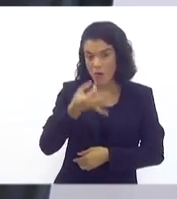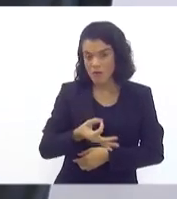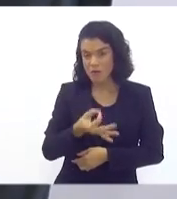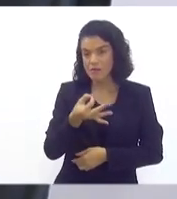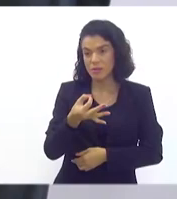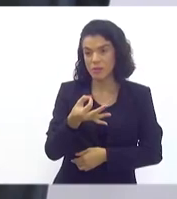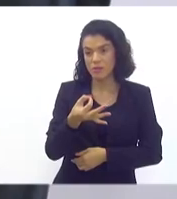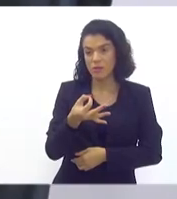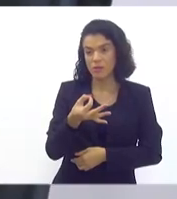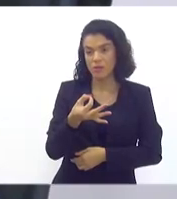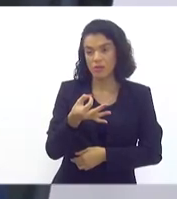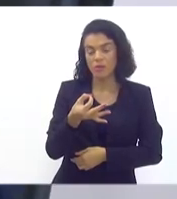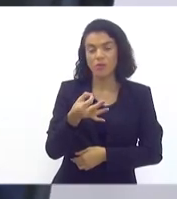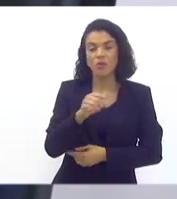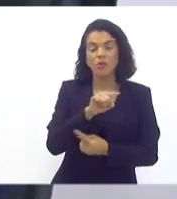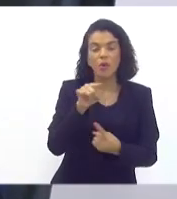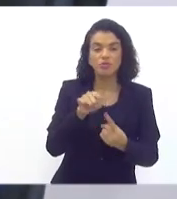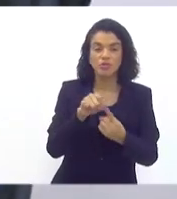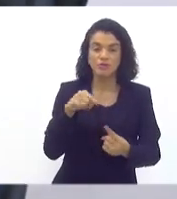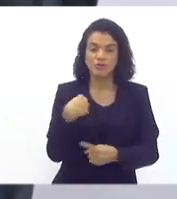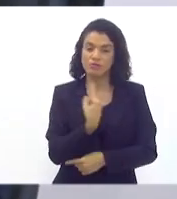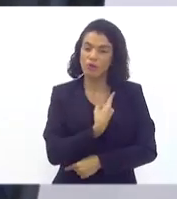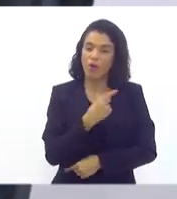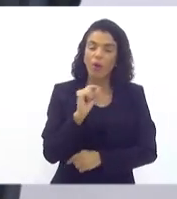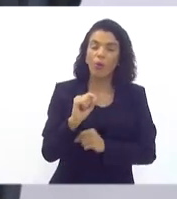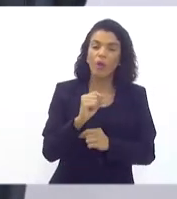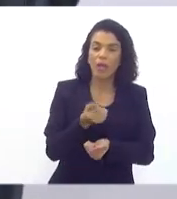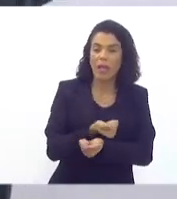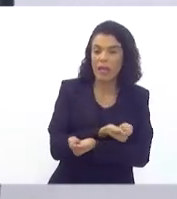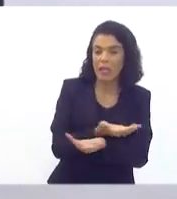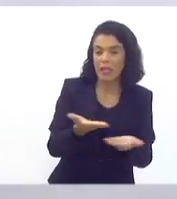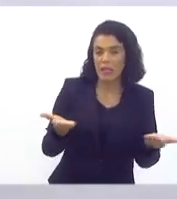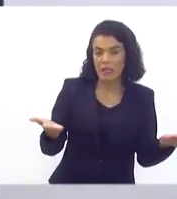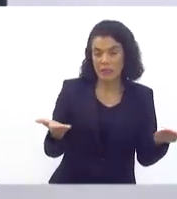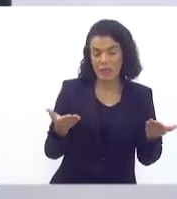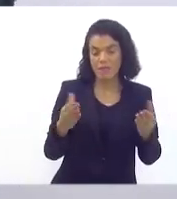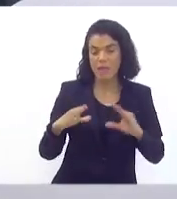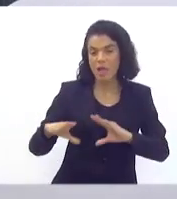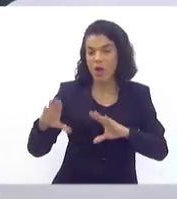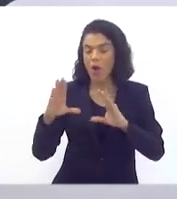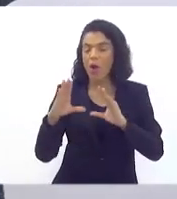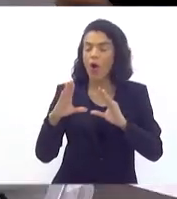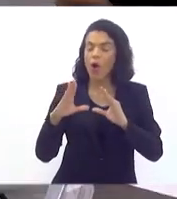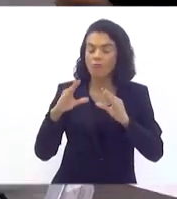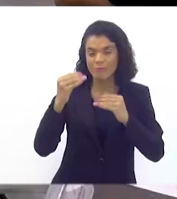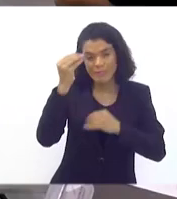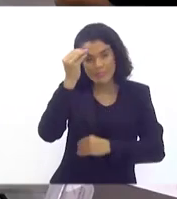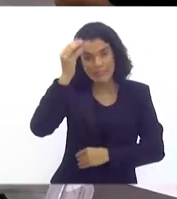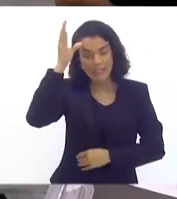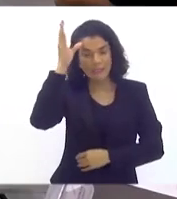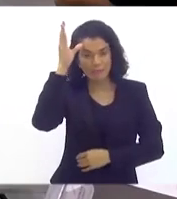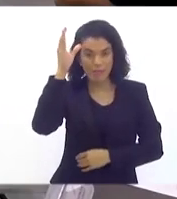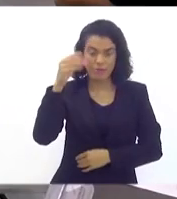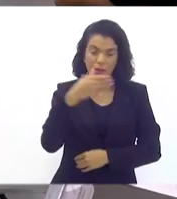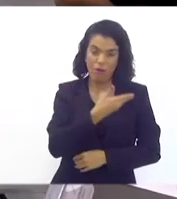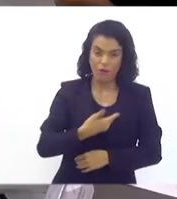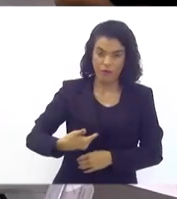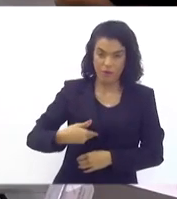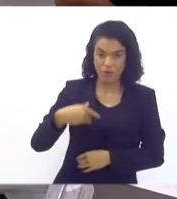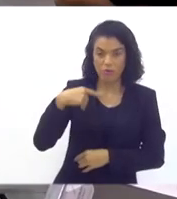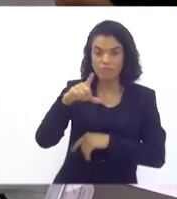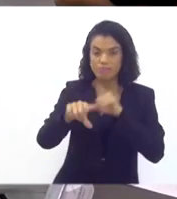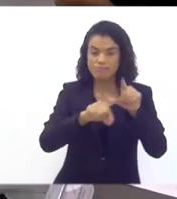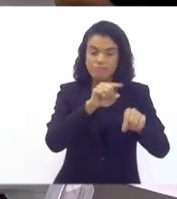esse intuito nosso aqui é dar o maior conforto ao Governador na tomada de decisão e